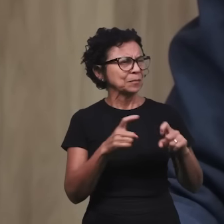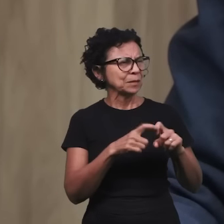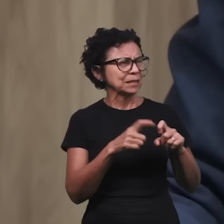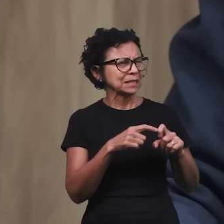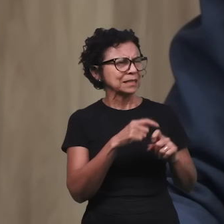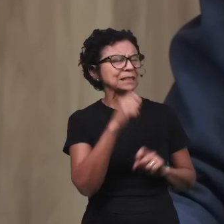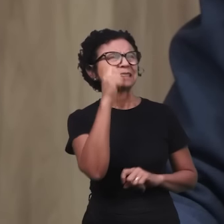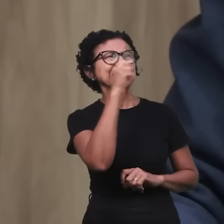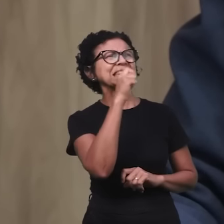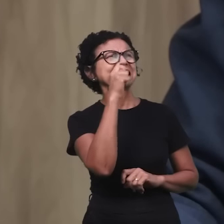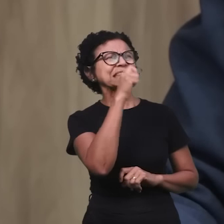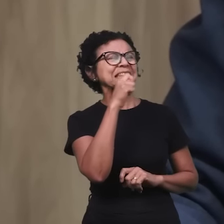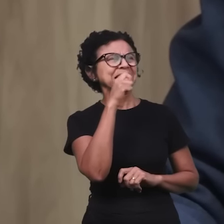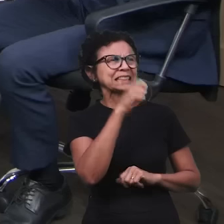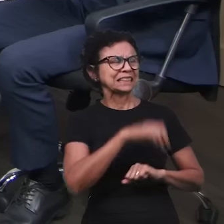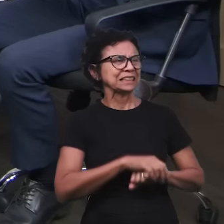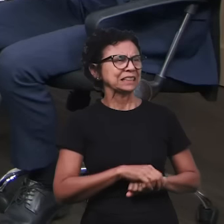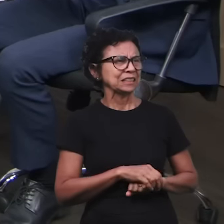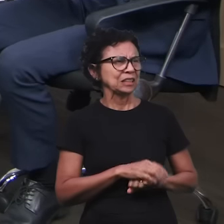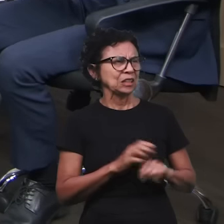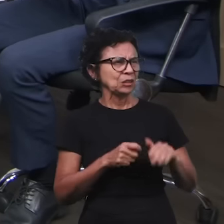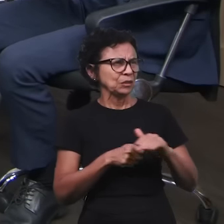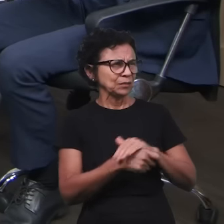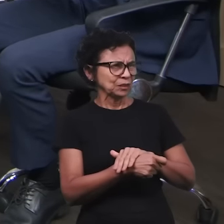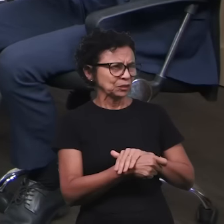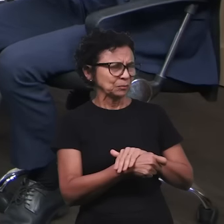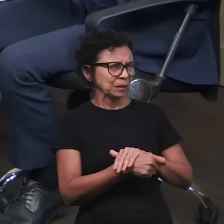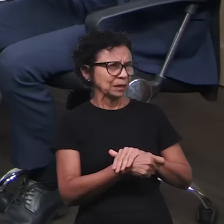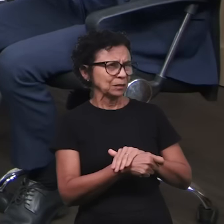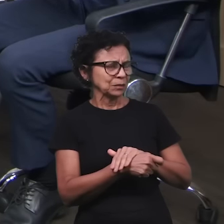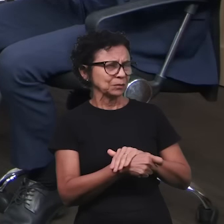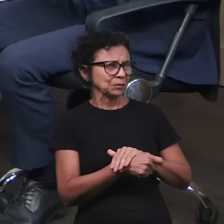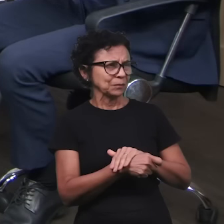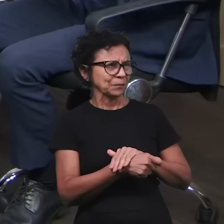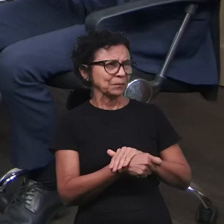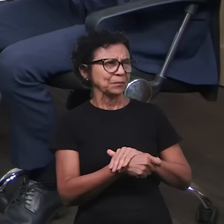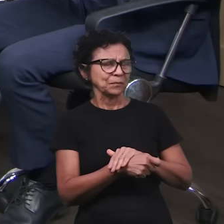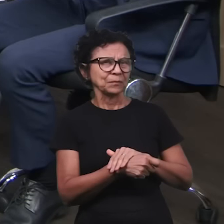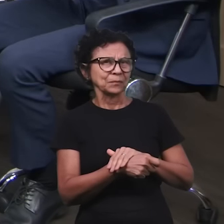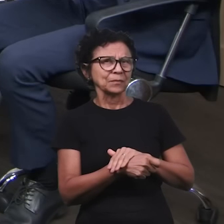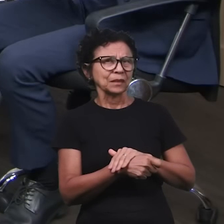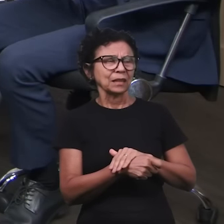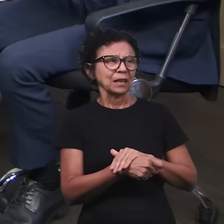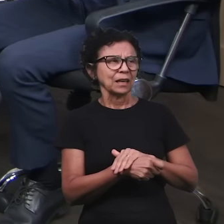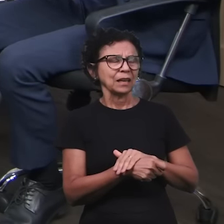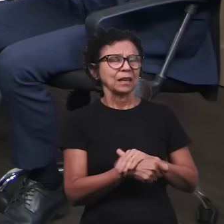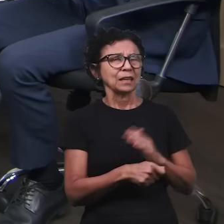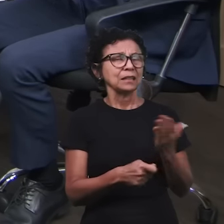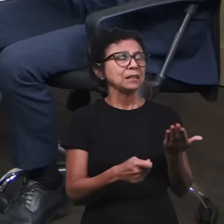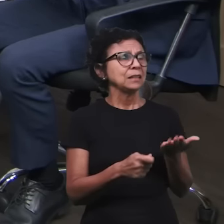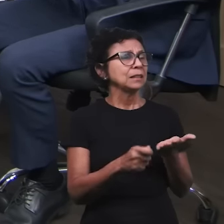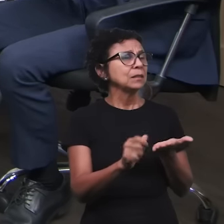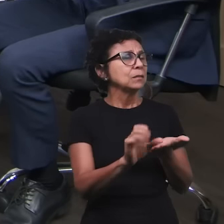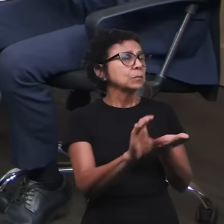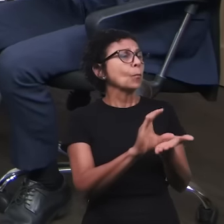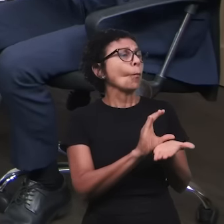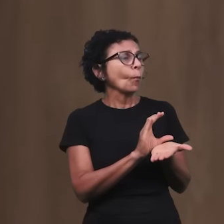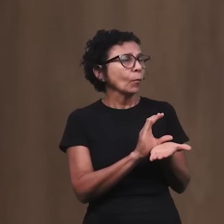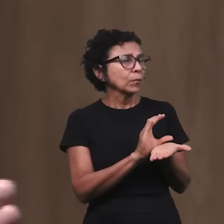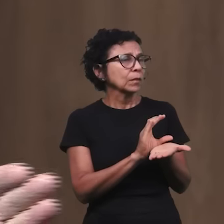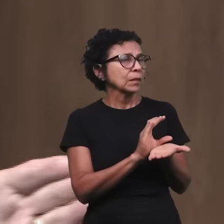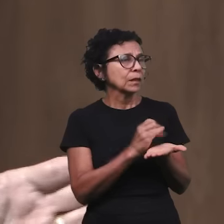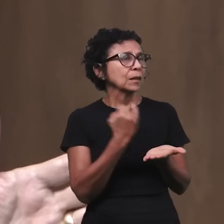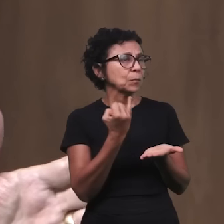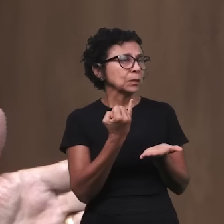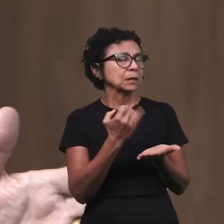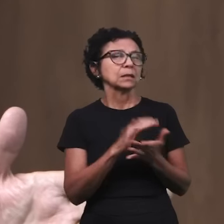que a gente investe nessa profissão? Claro que é. Depende de toda a sua